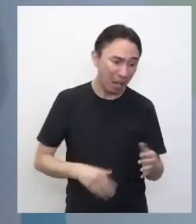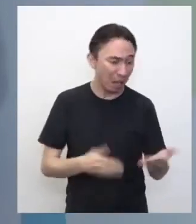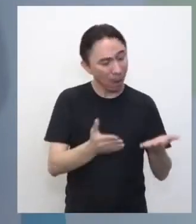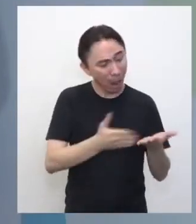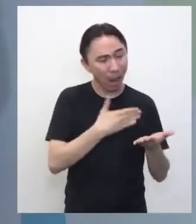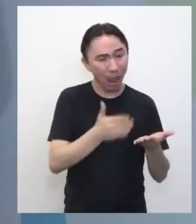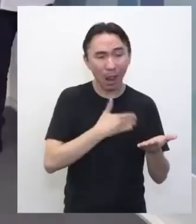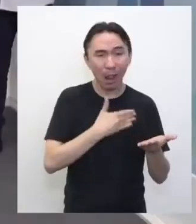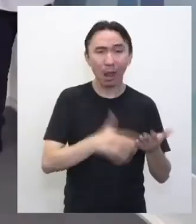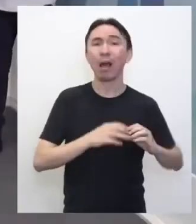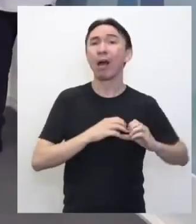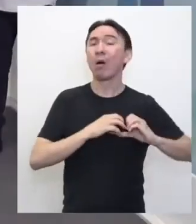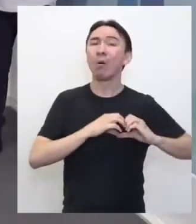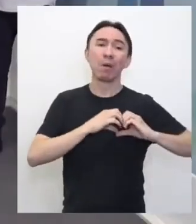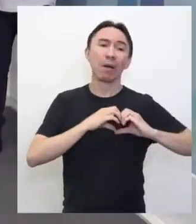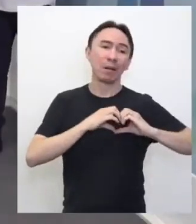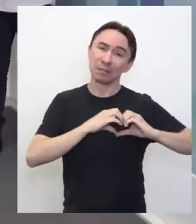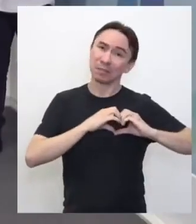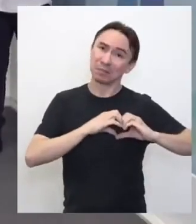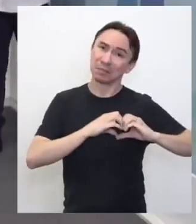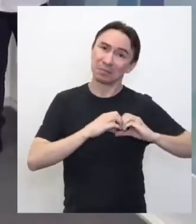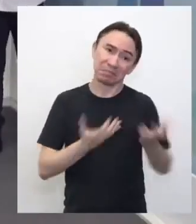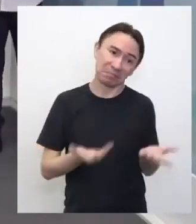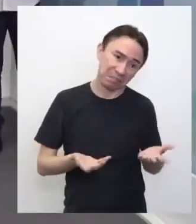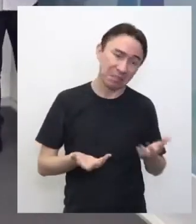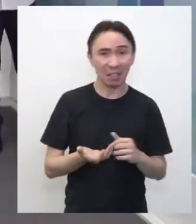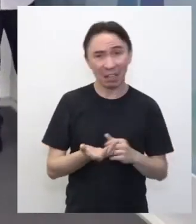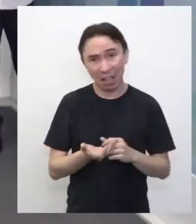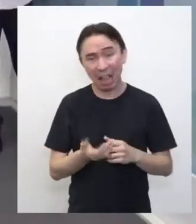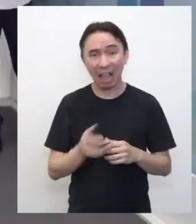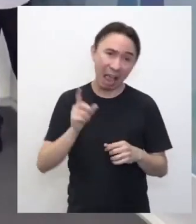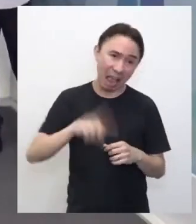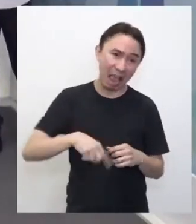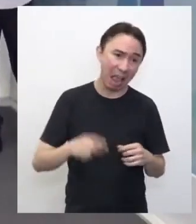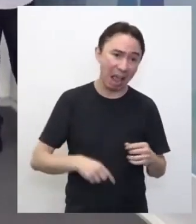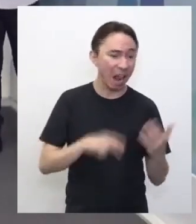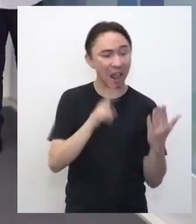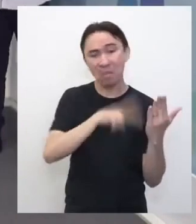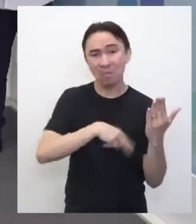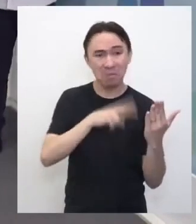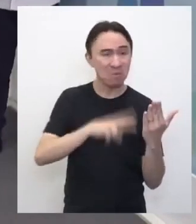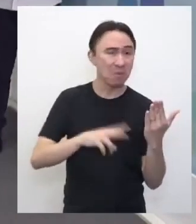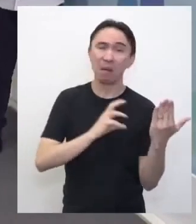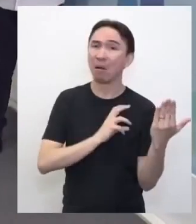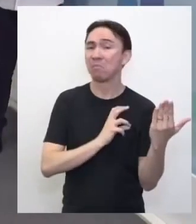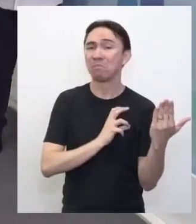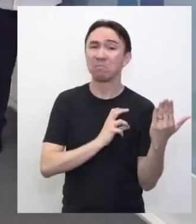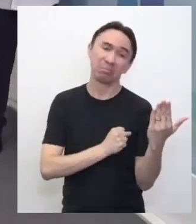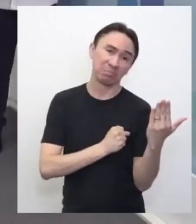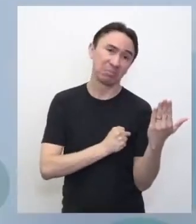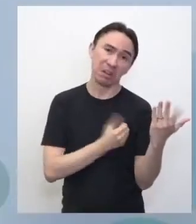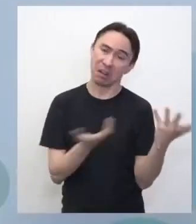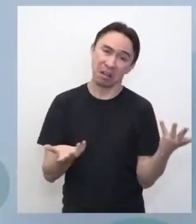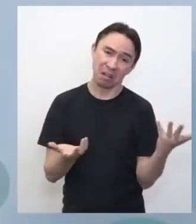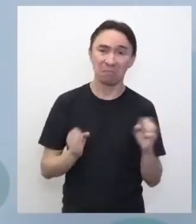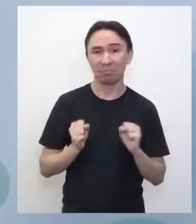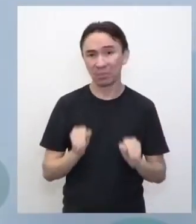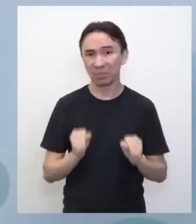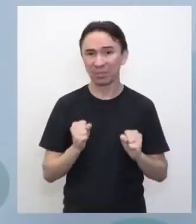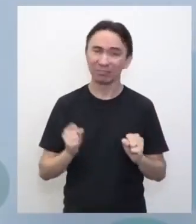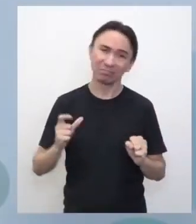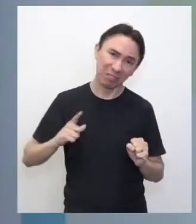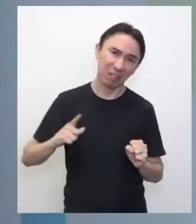alivia o coração. Eu achei amor pela leitura, viu, pode Guilherme? Ser também. A gente interpreta, né? Histórias de amor, Angélica, vocês têm muito. Claro, o pessoal tem